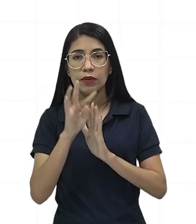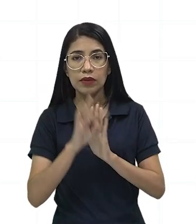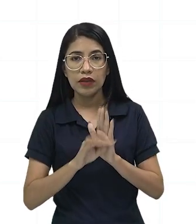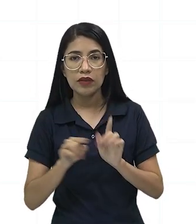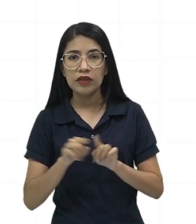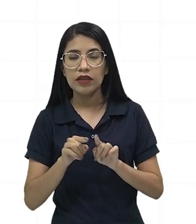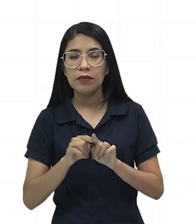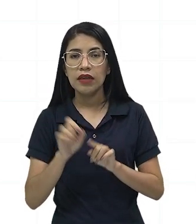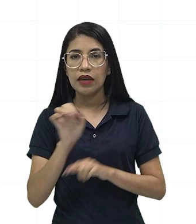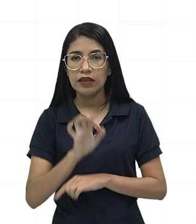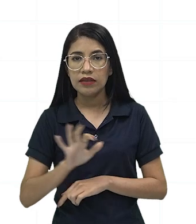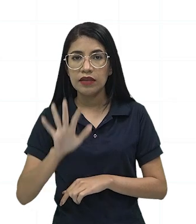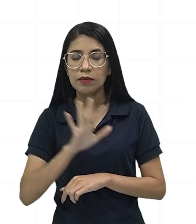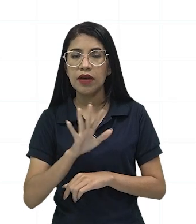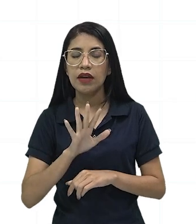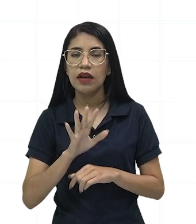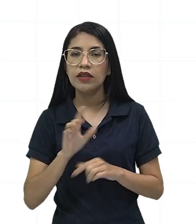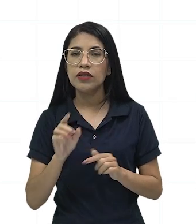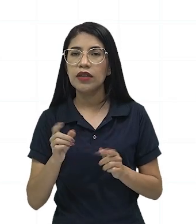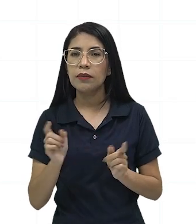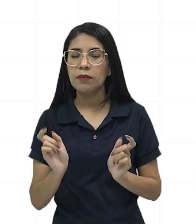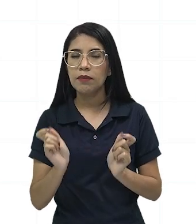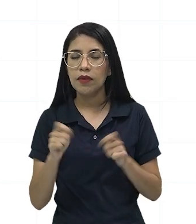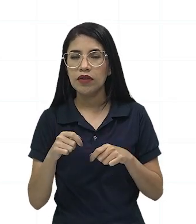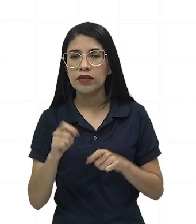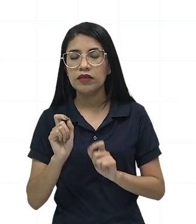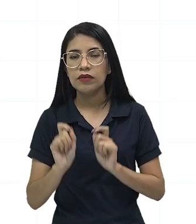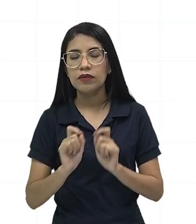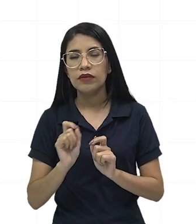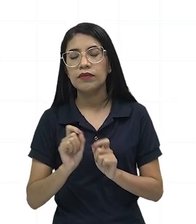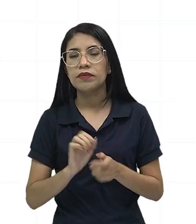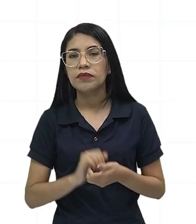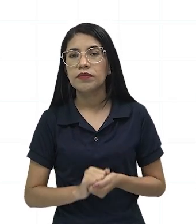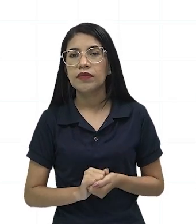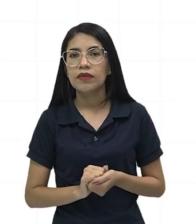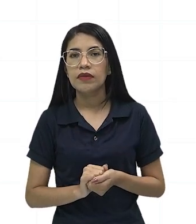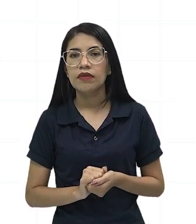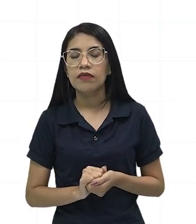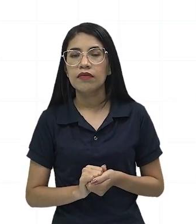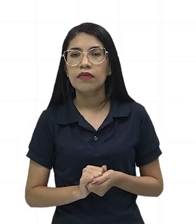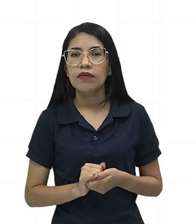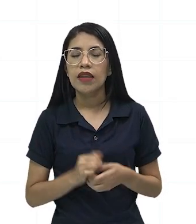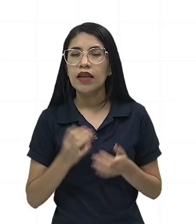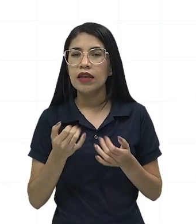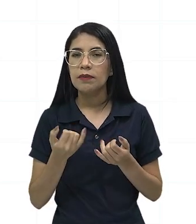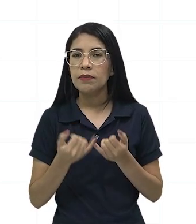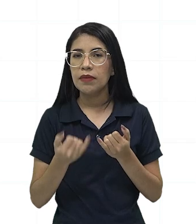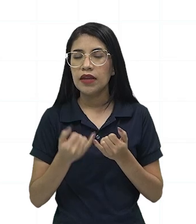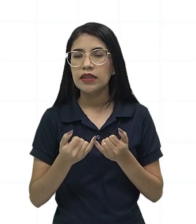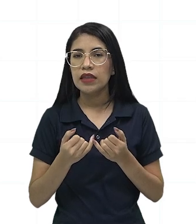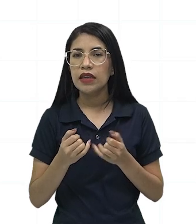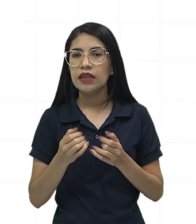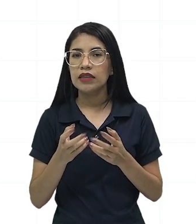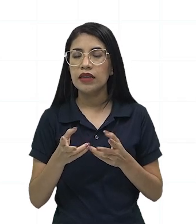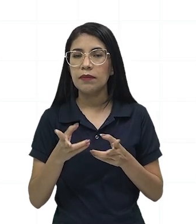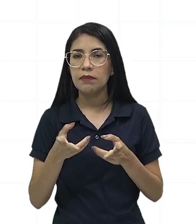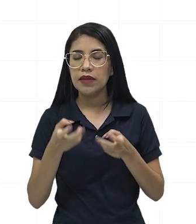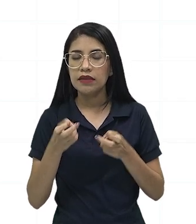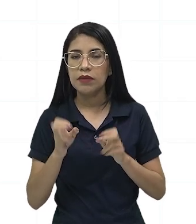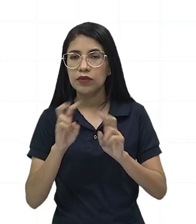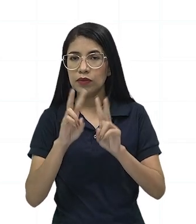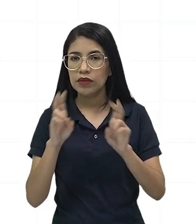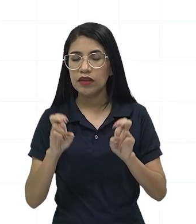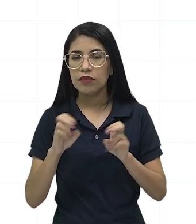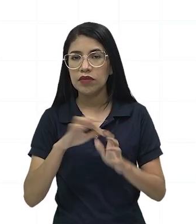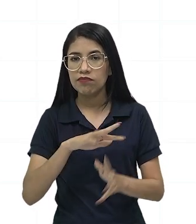tem essas imagens bonitinhas, que fazem com que a gente também tenha a sensação de que estamos falando sobre